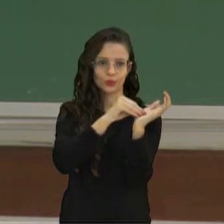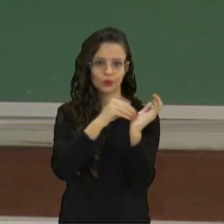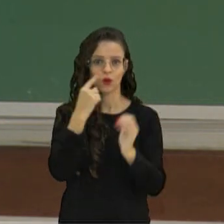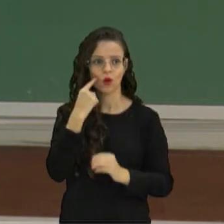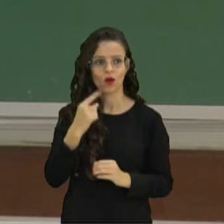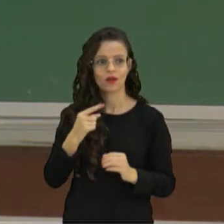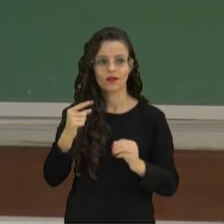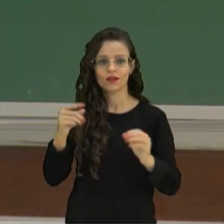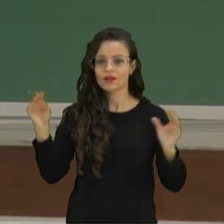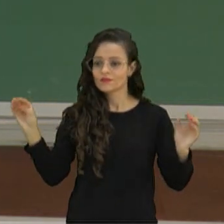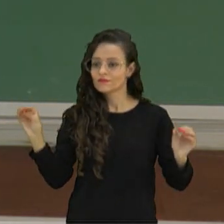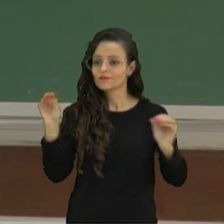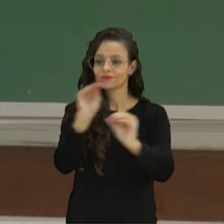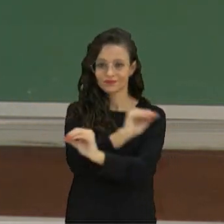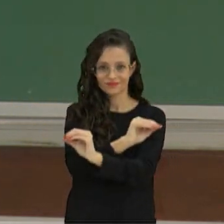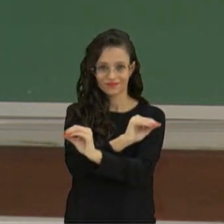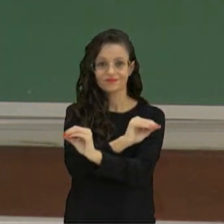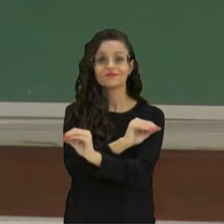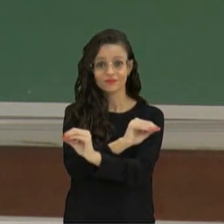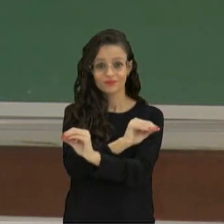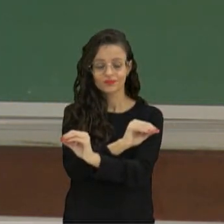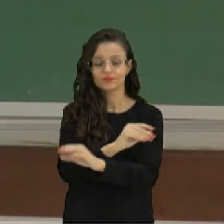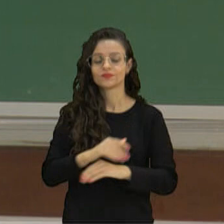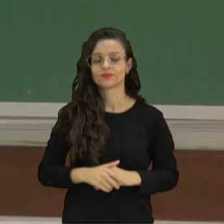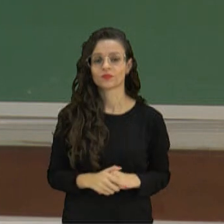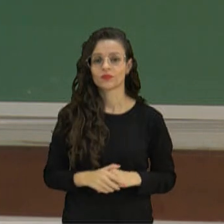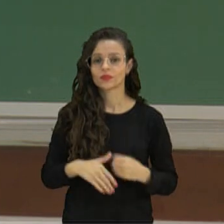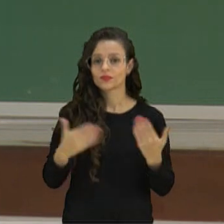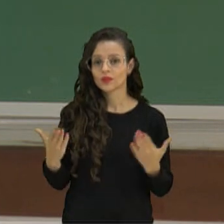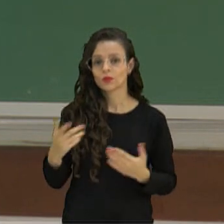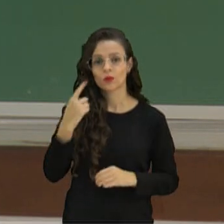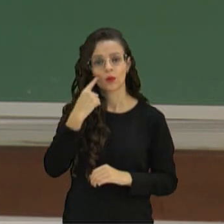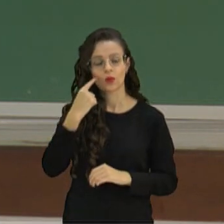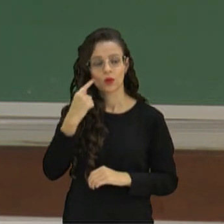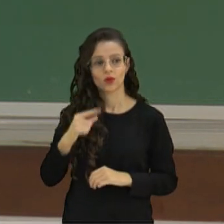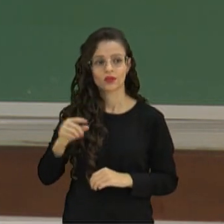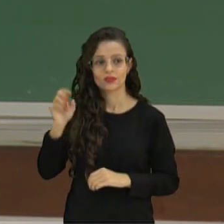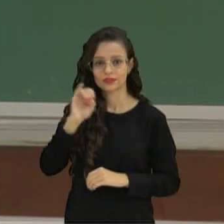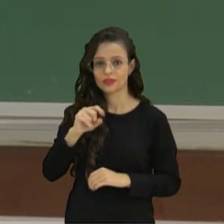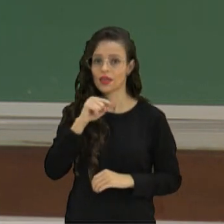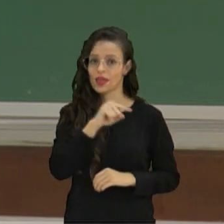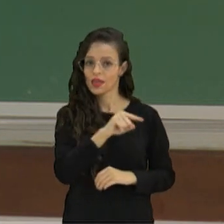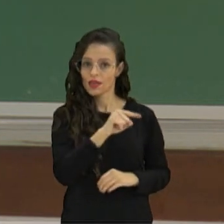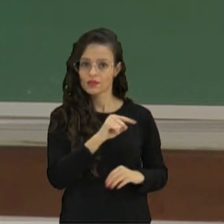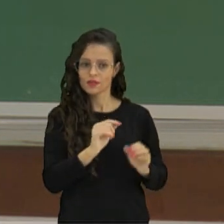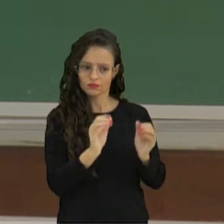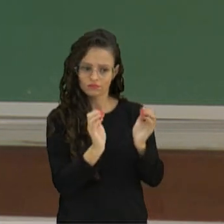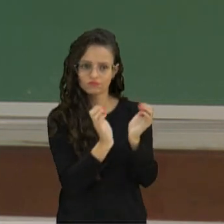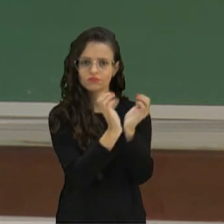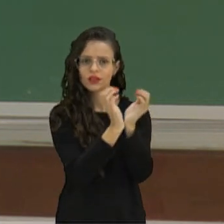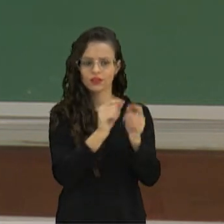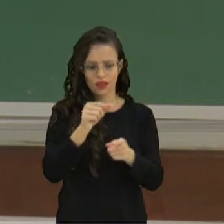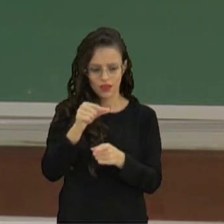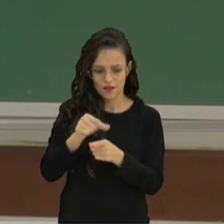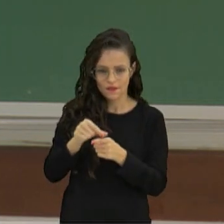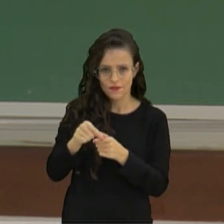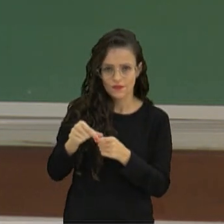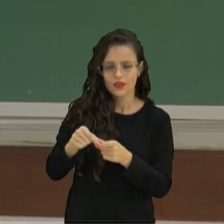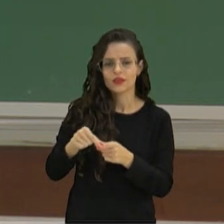ele fez isso, cruzou. Então, vamos supor assim, se essa planta aqui fosse uma